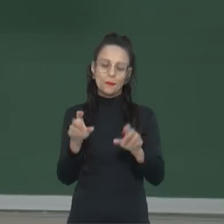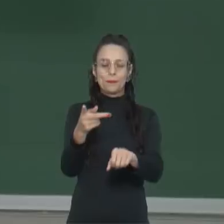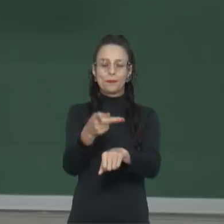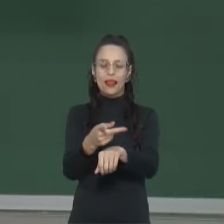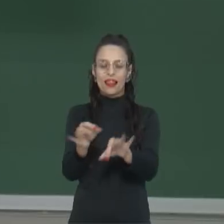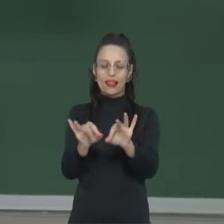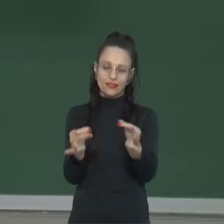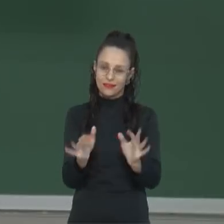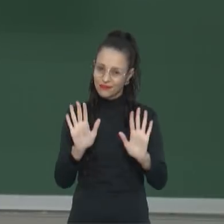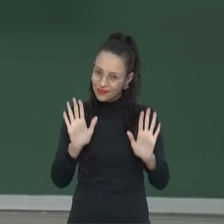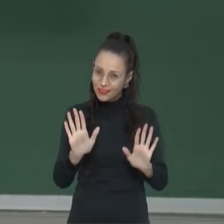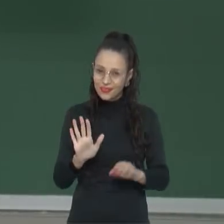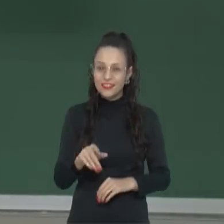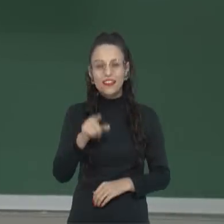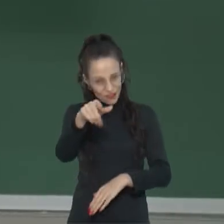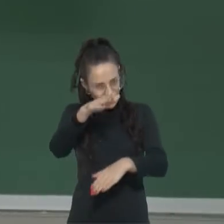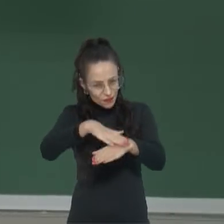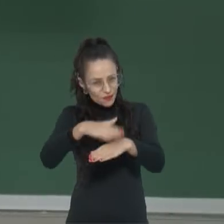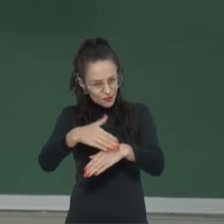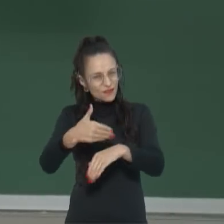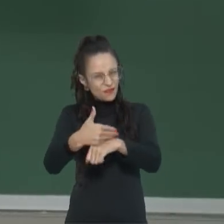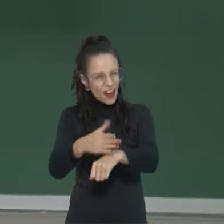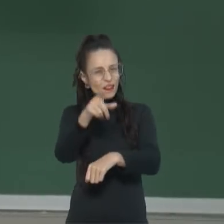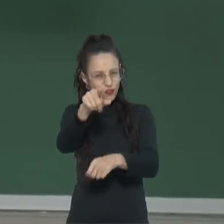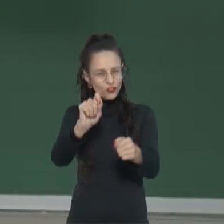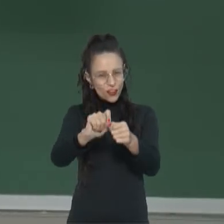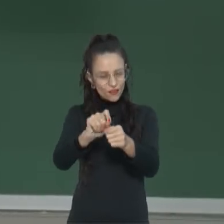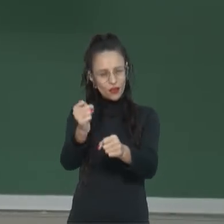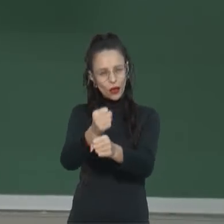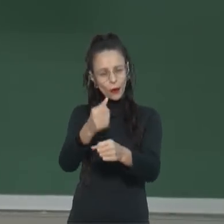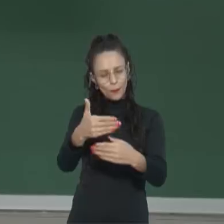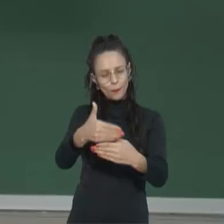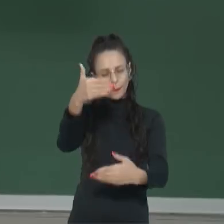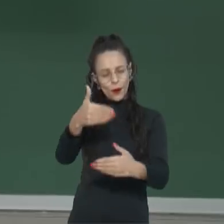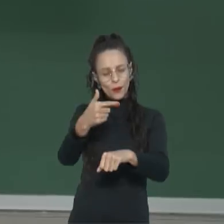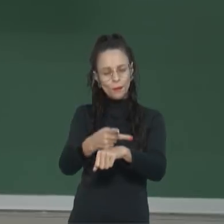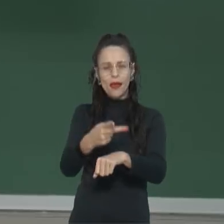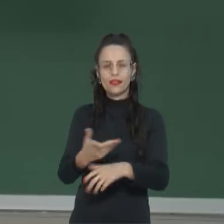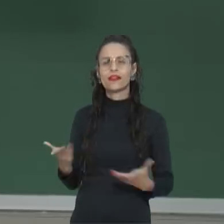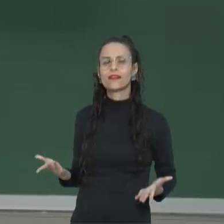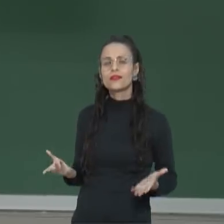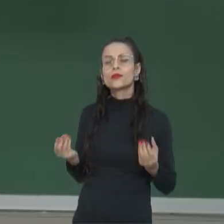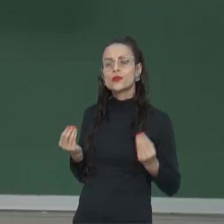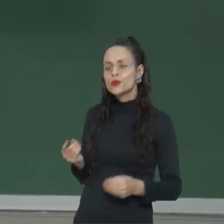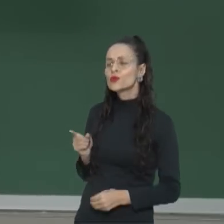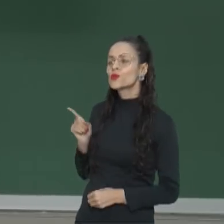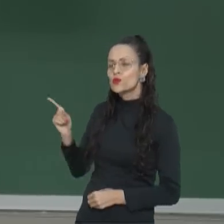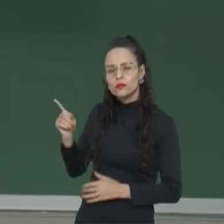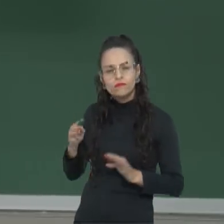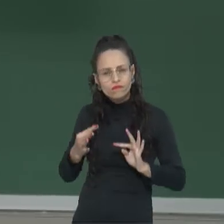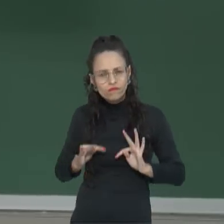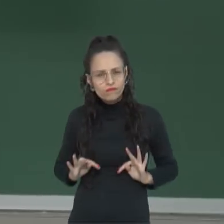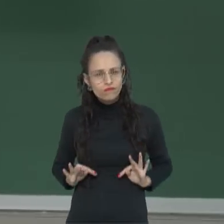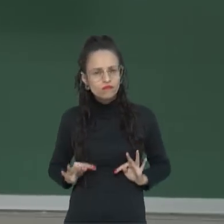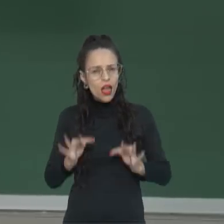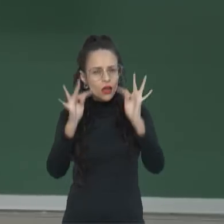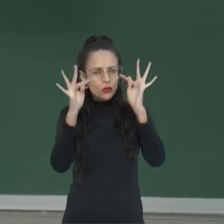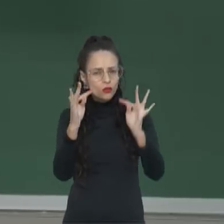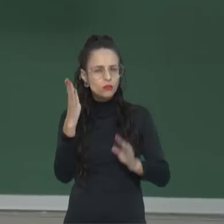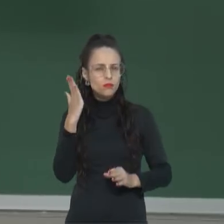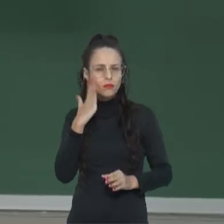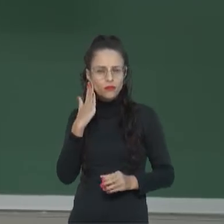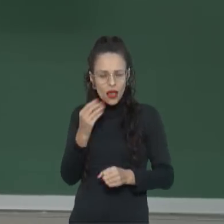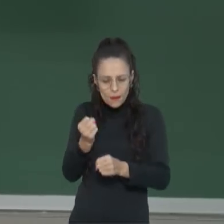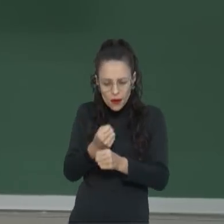É pedra. Vai você construir um muro de pedra. Que tecnologia Inca tinha para você ter um domínio de construções